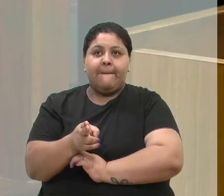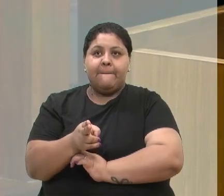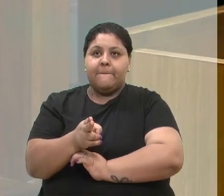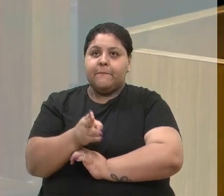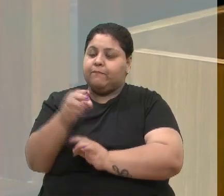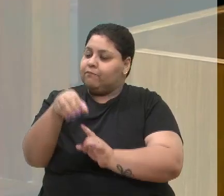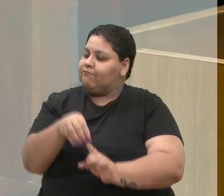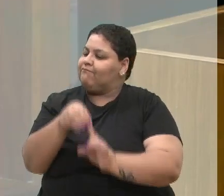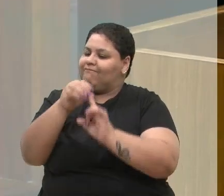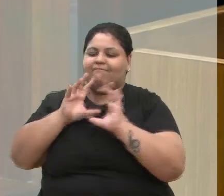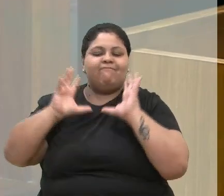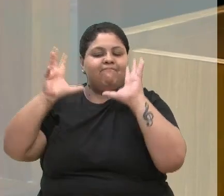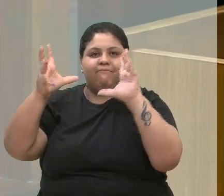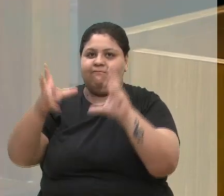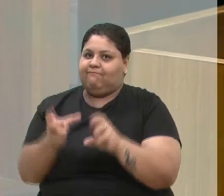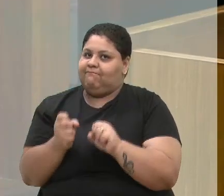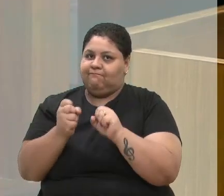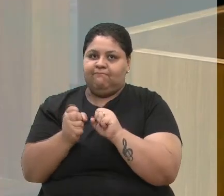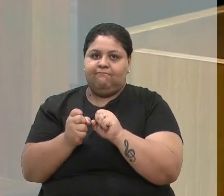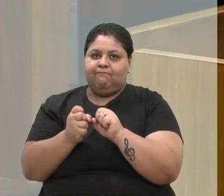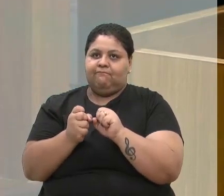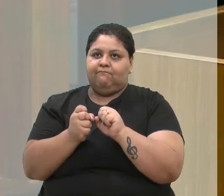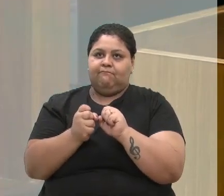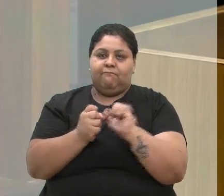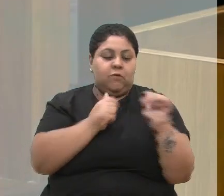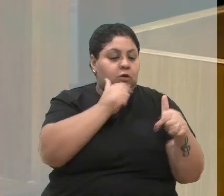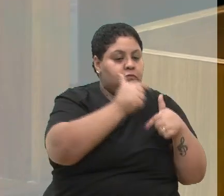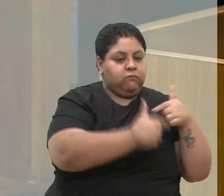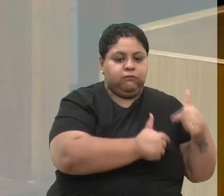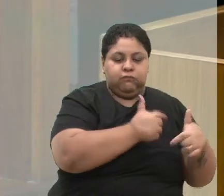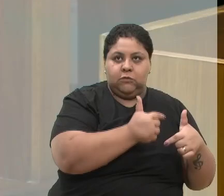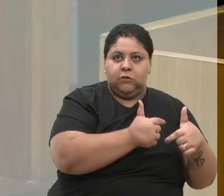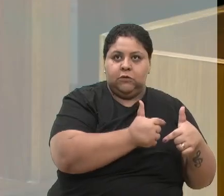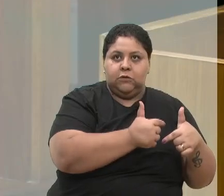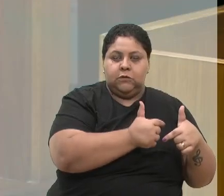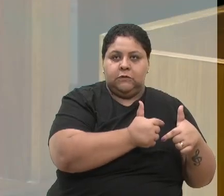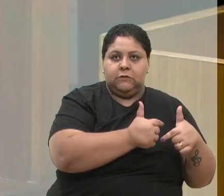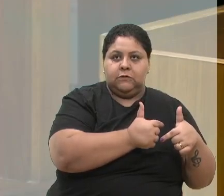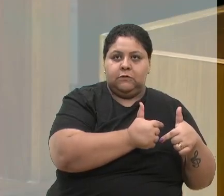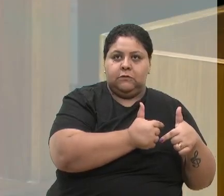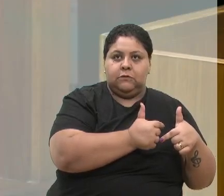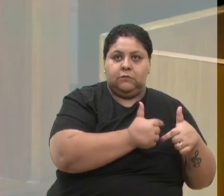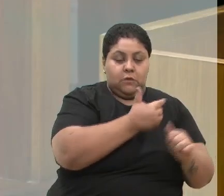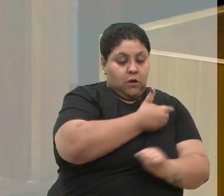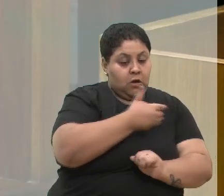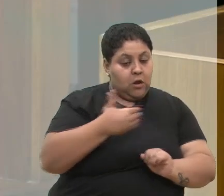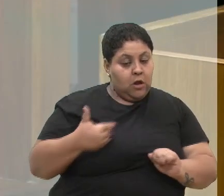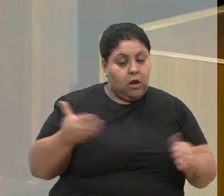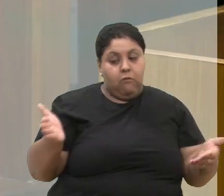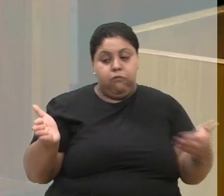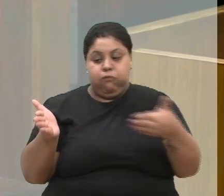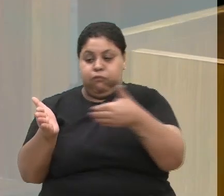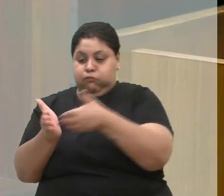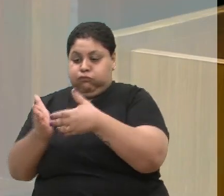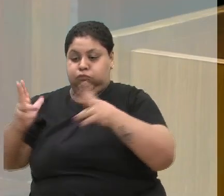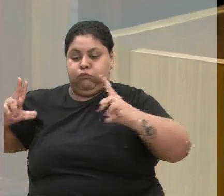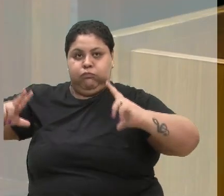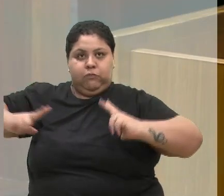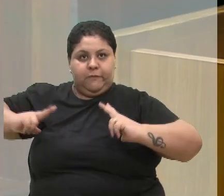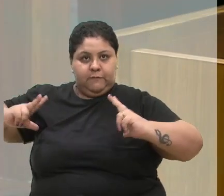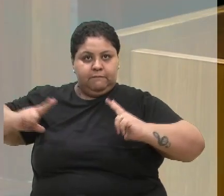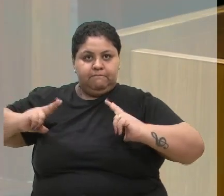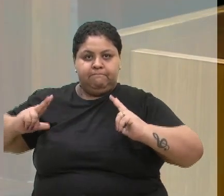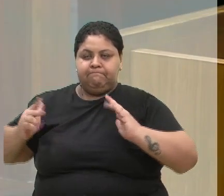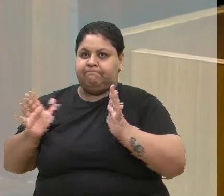primordial para todos nós. Desde o trabalhador do setor público ao setor privado,